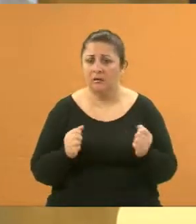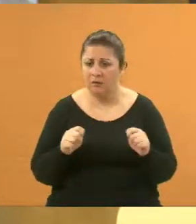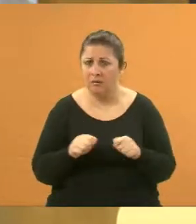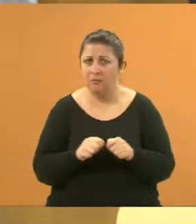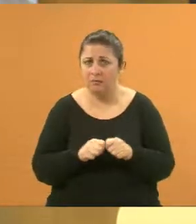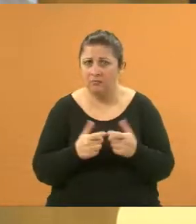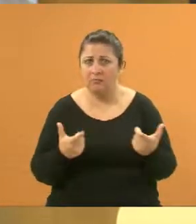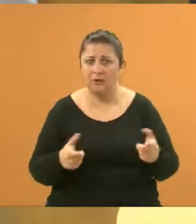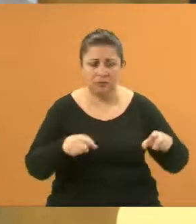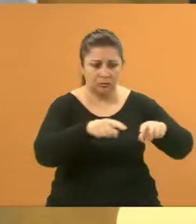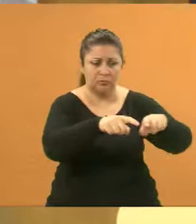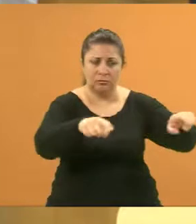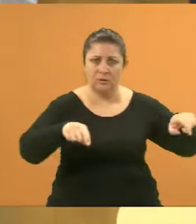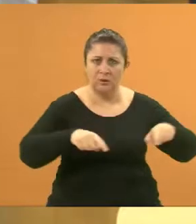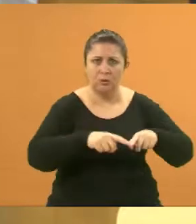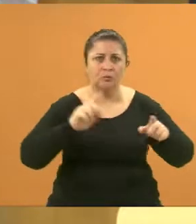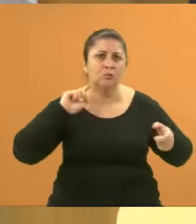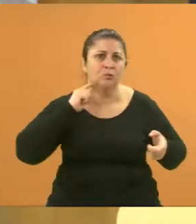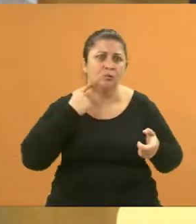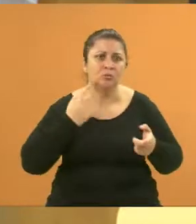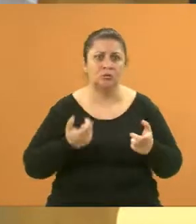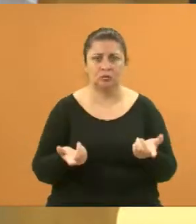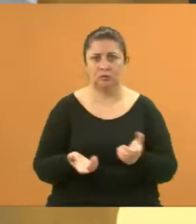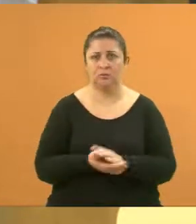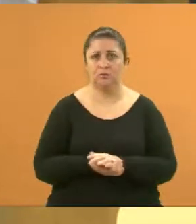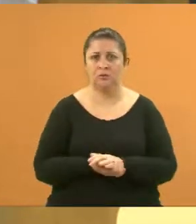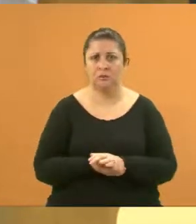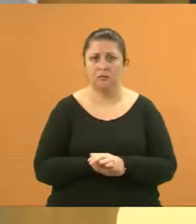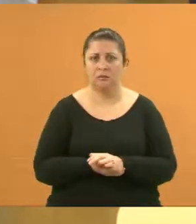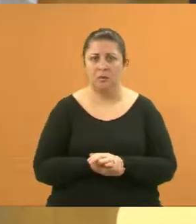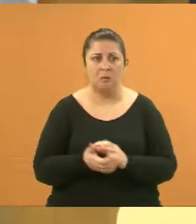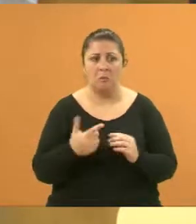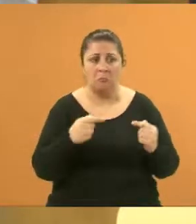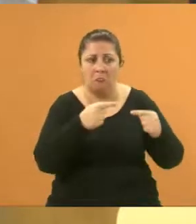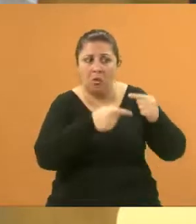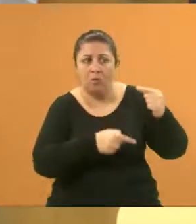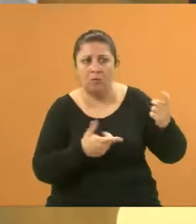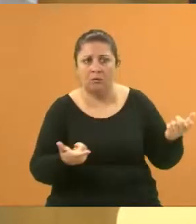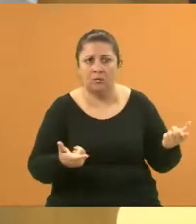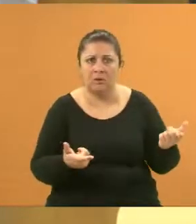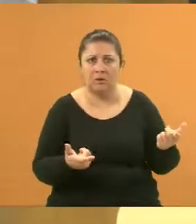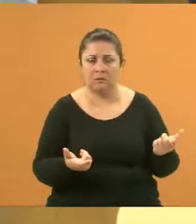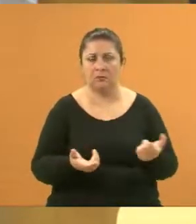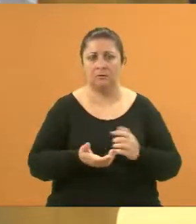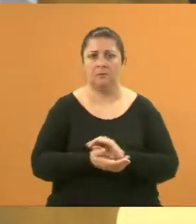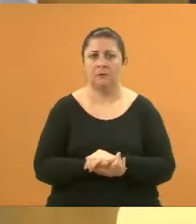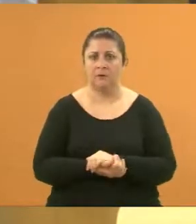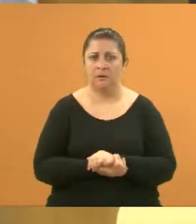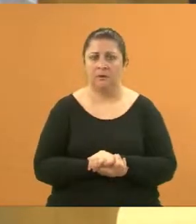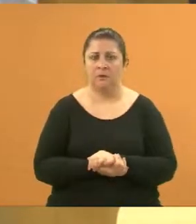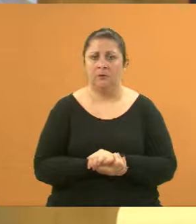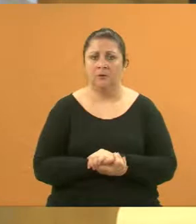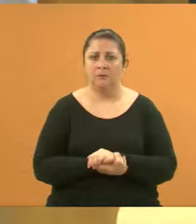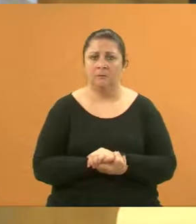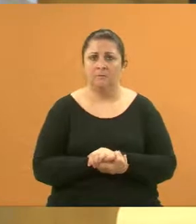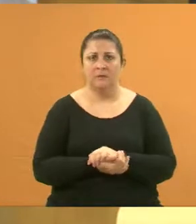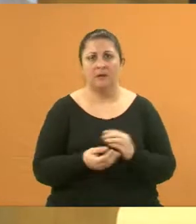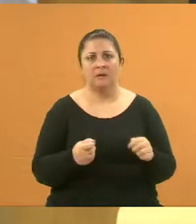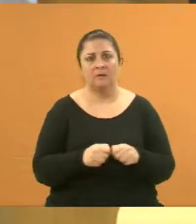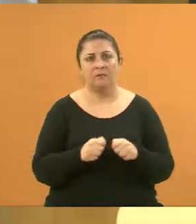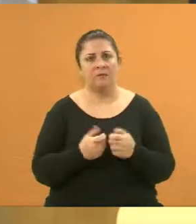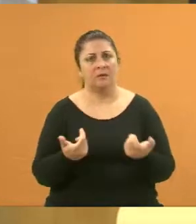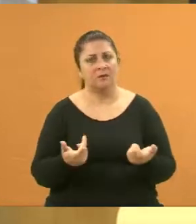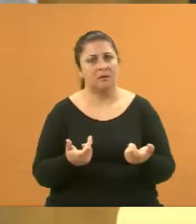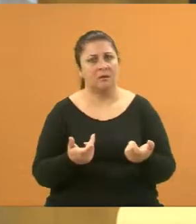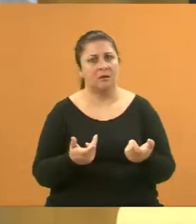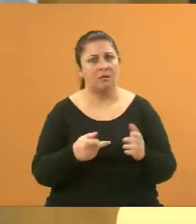produz um lote que não está limpo, que não está de acordo com as normas e posturas. E enviar um projeto